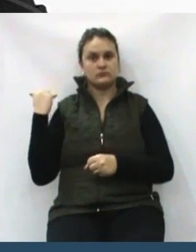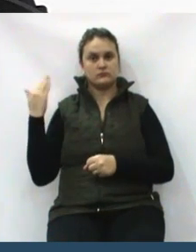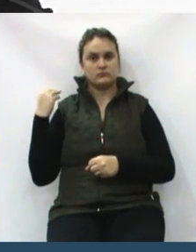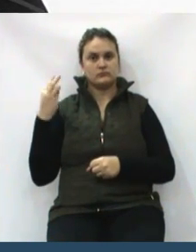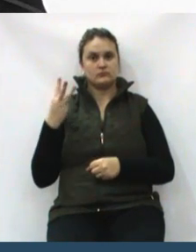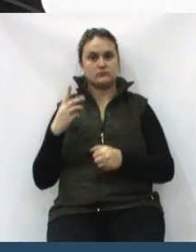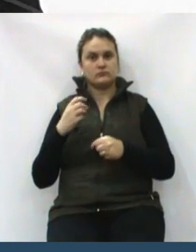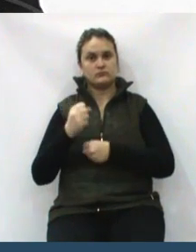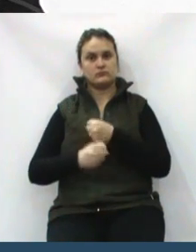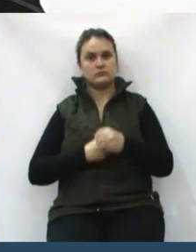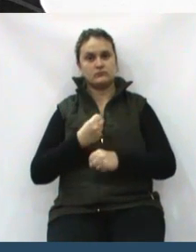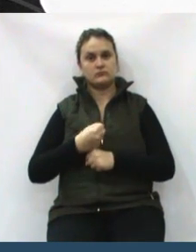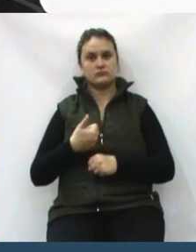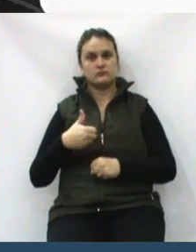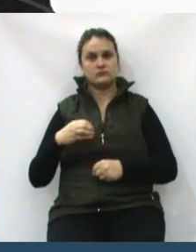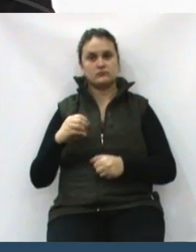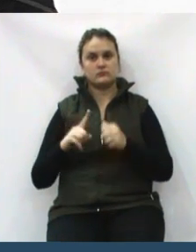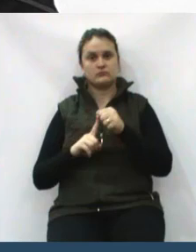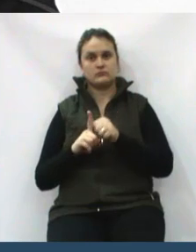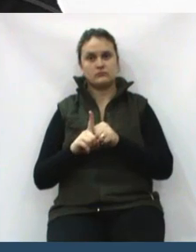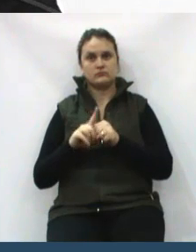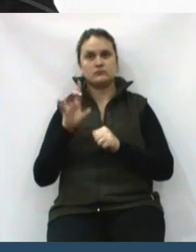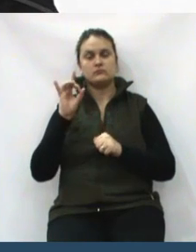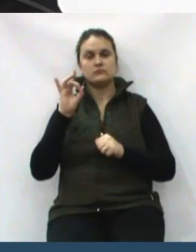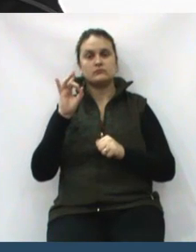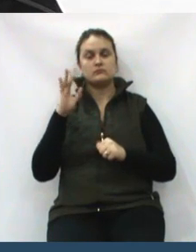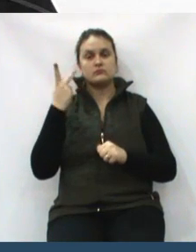e 10 meses. Só para